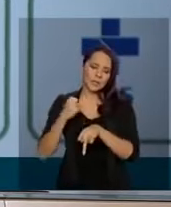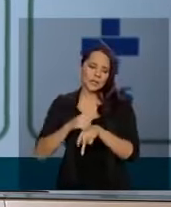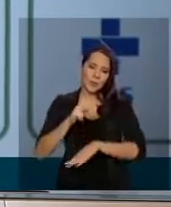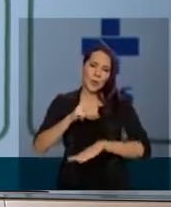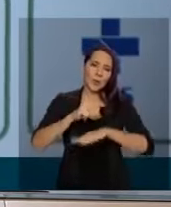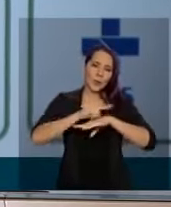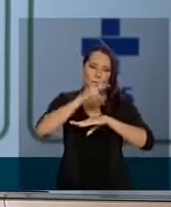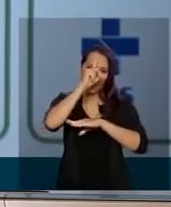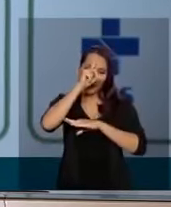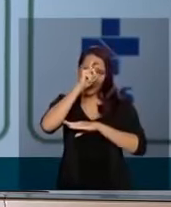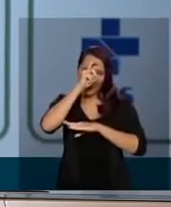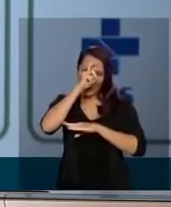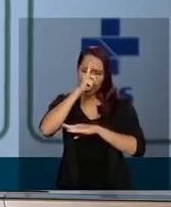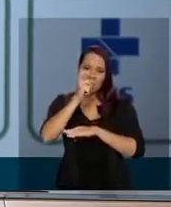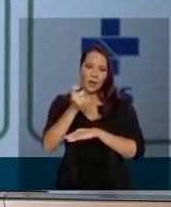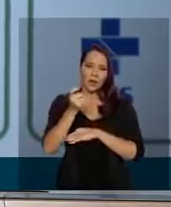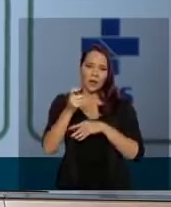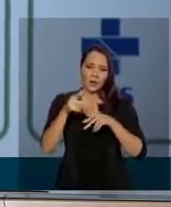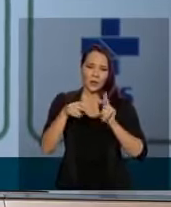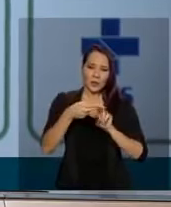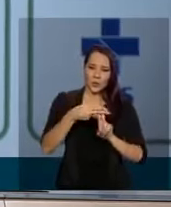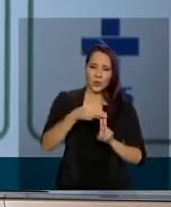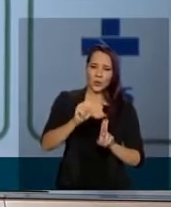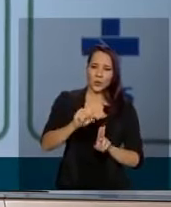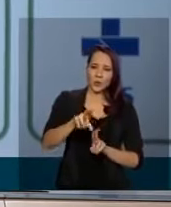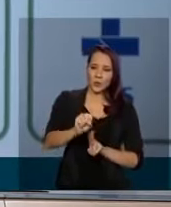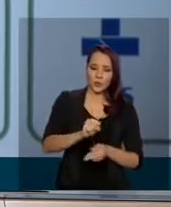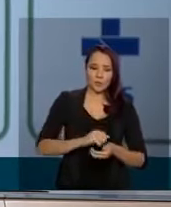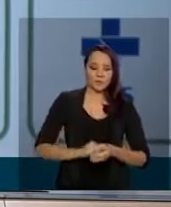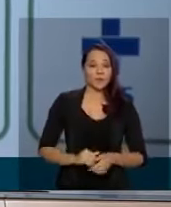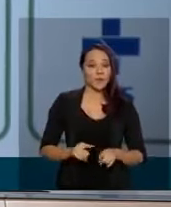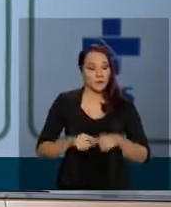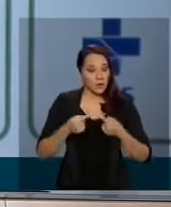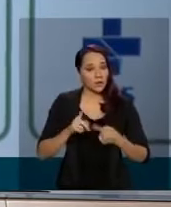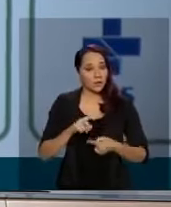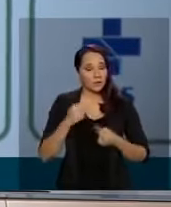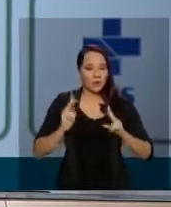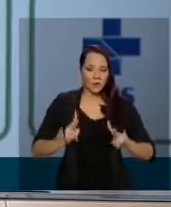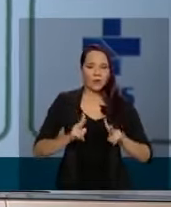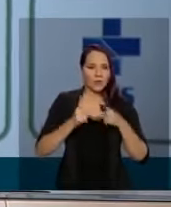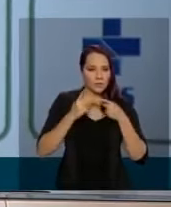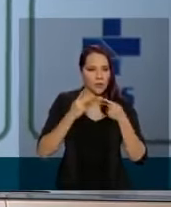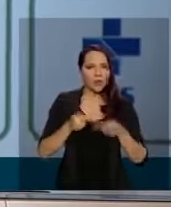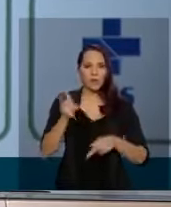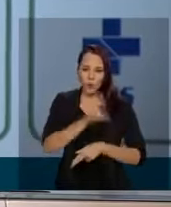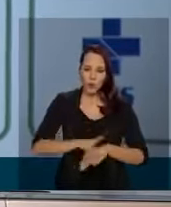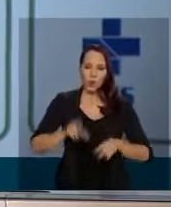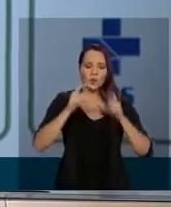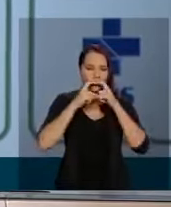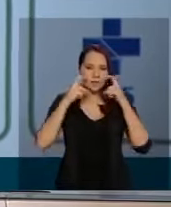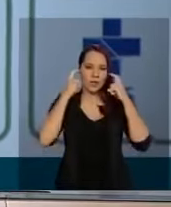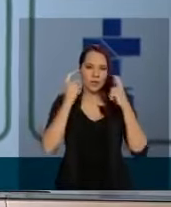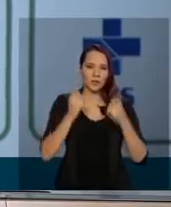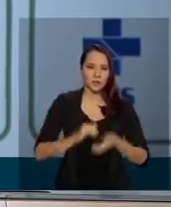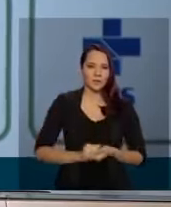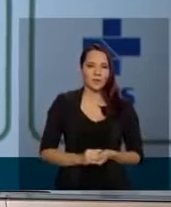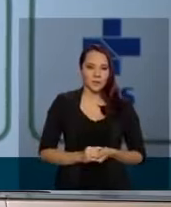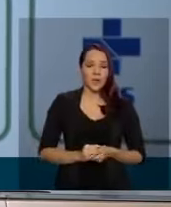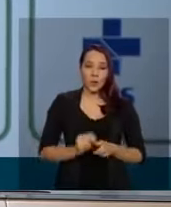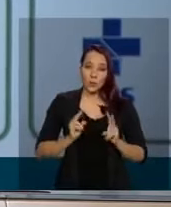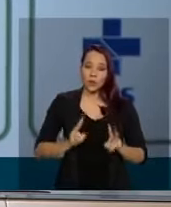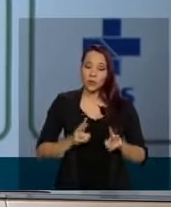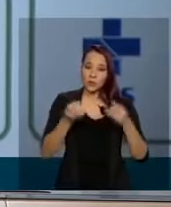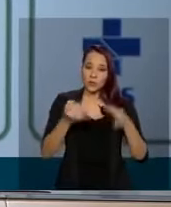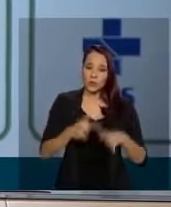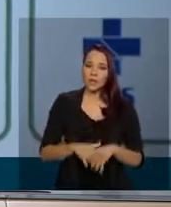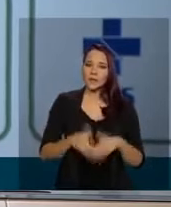hospitalização no nosso Sistema Único de Saúde. Mas continuamos dizendo que usem máscara. Continuamos dizendo